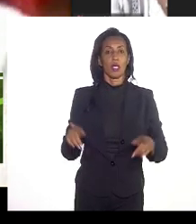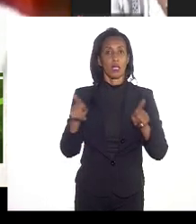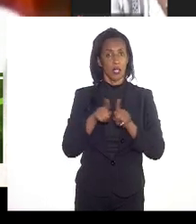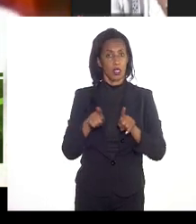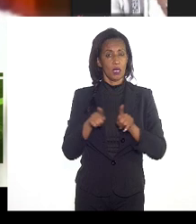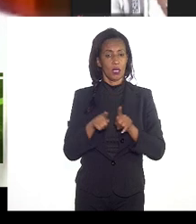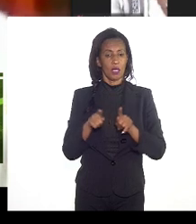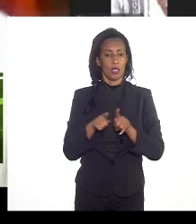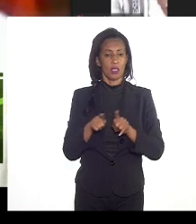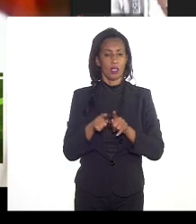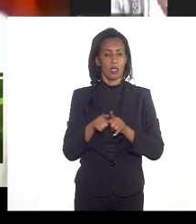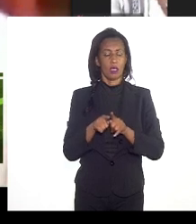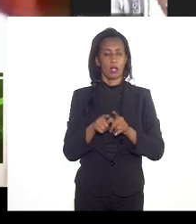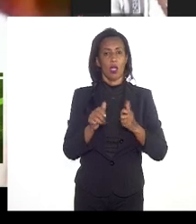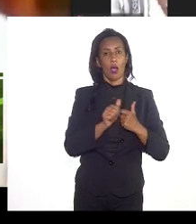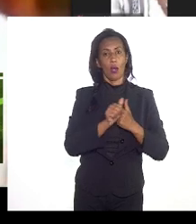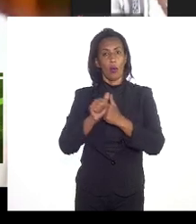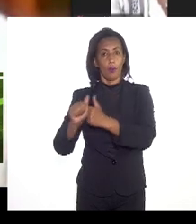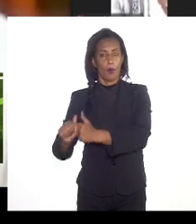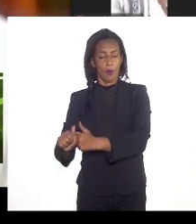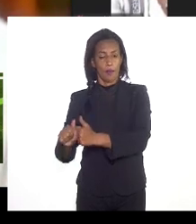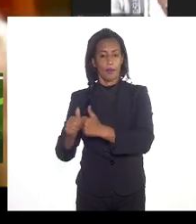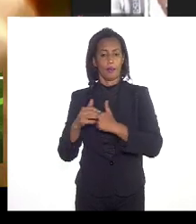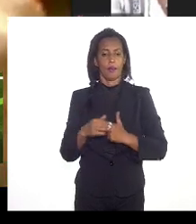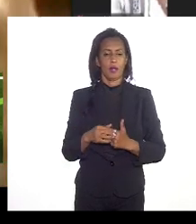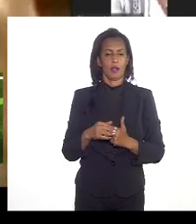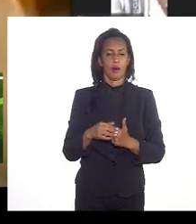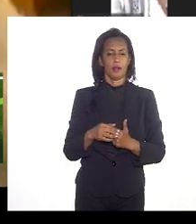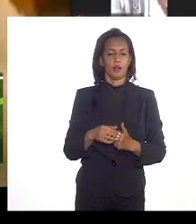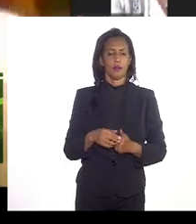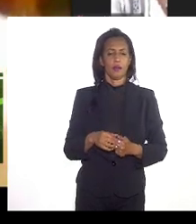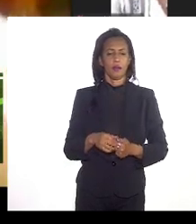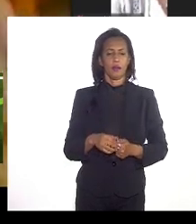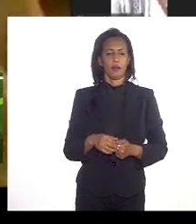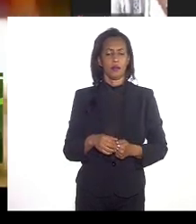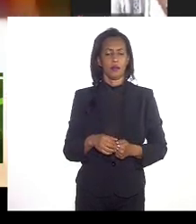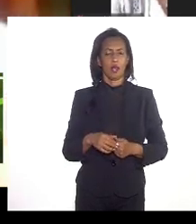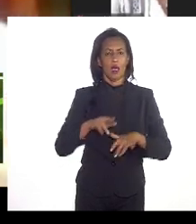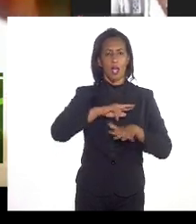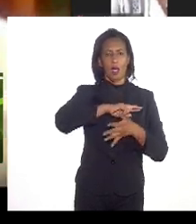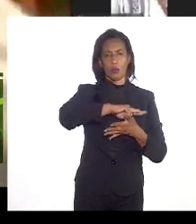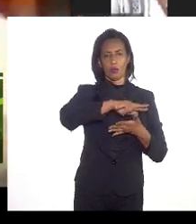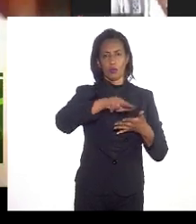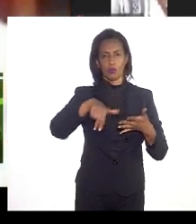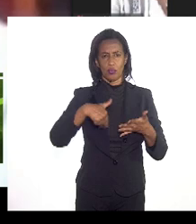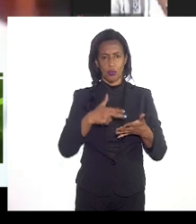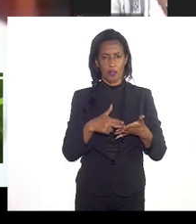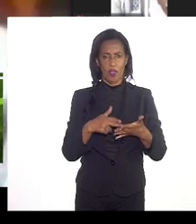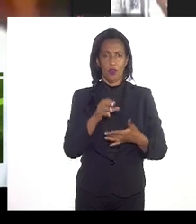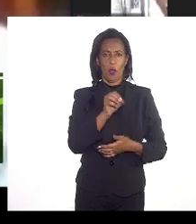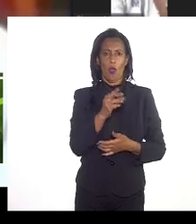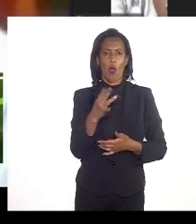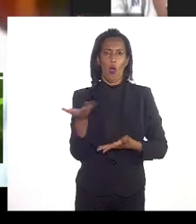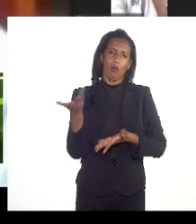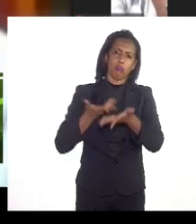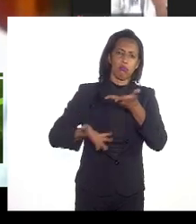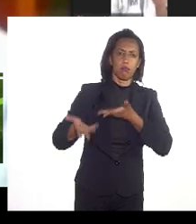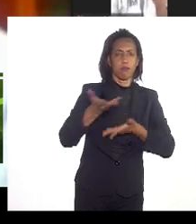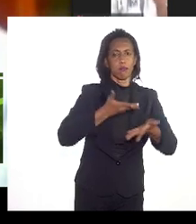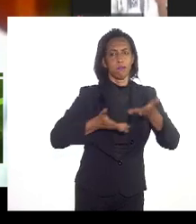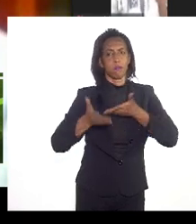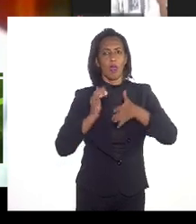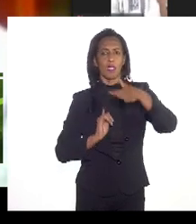também o acompanhamento da questão junto aos diversos órgãos, a parceria, né, com as